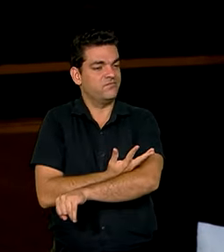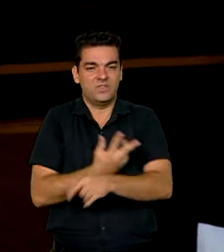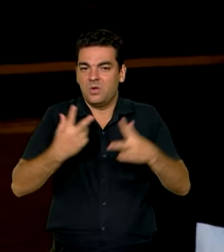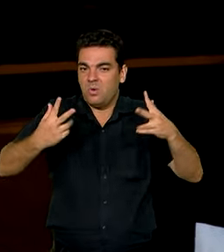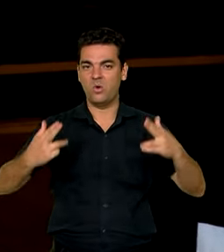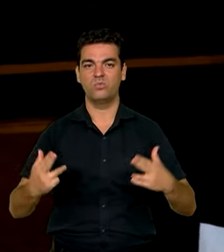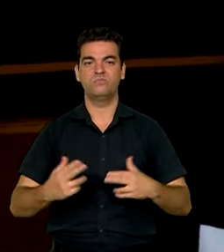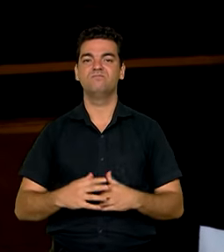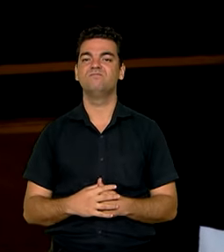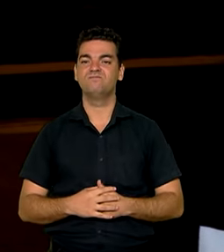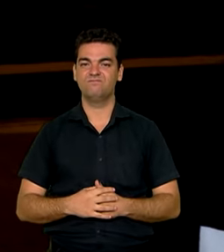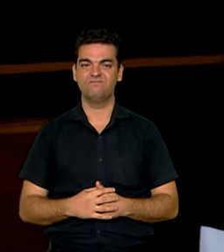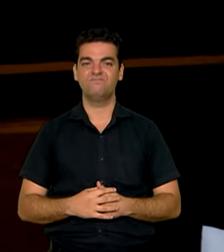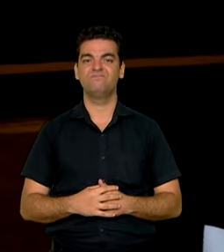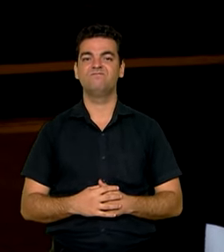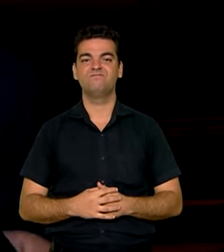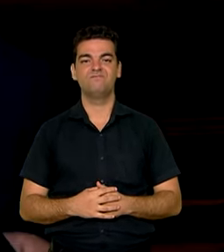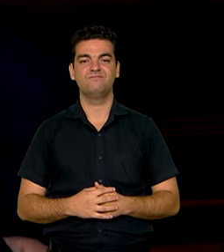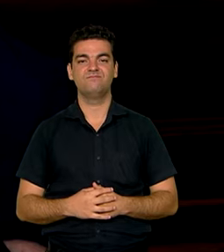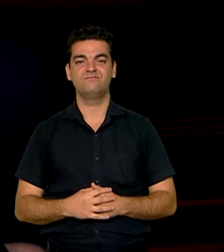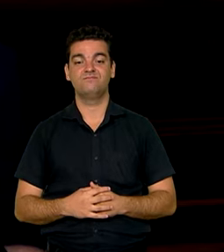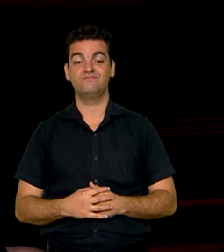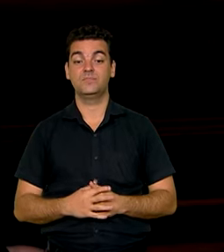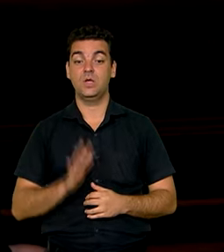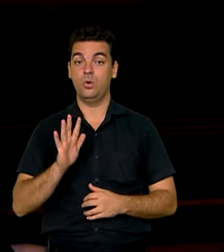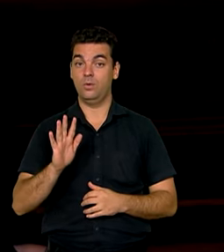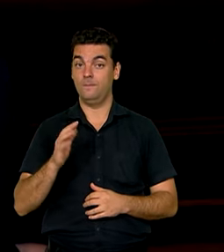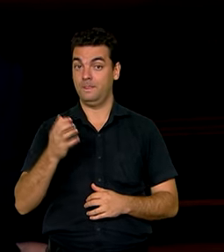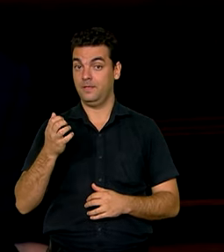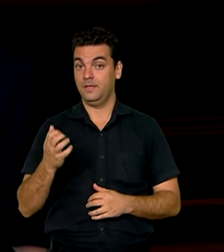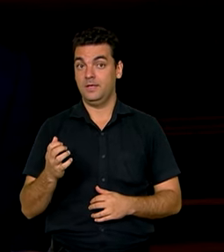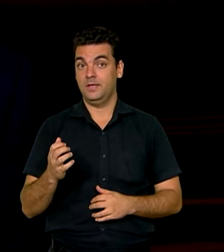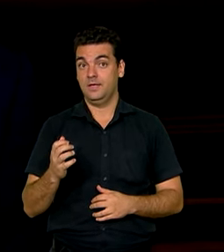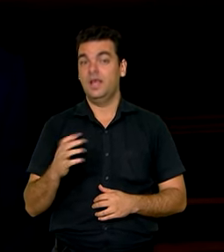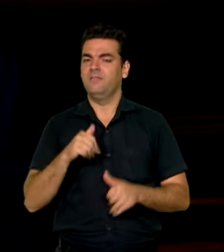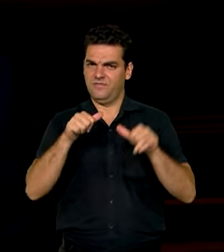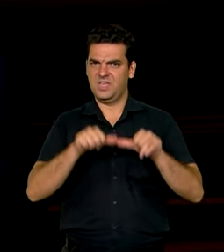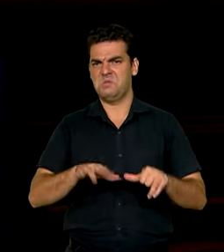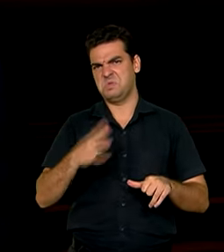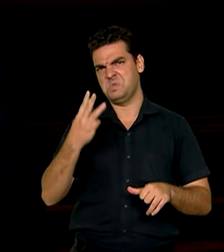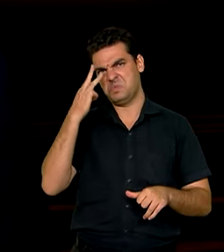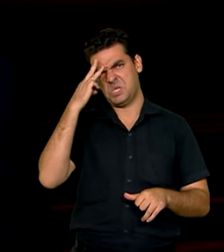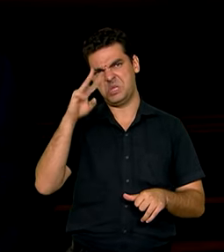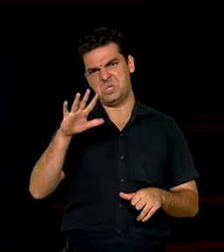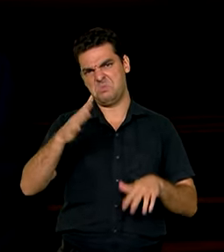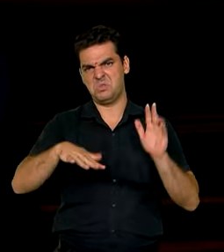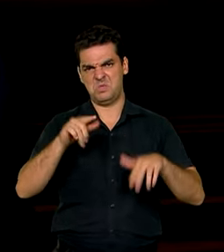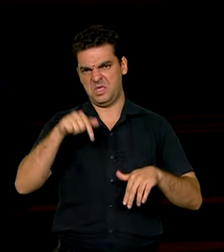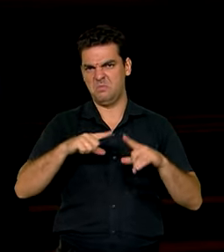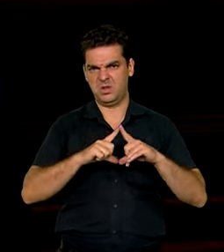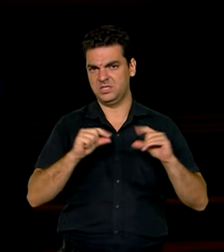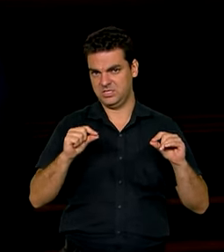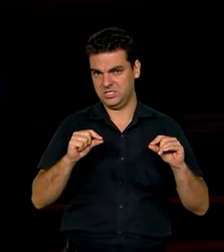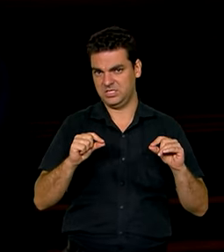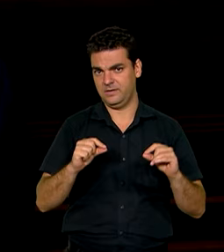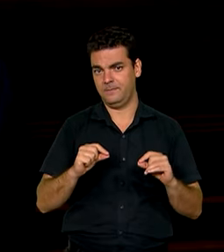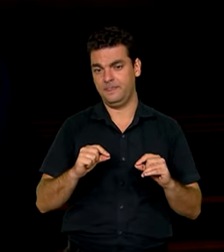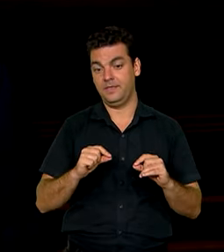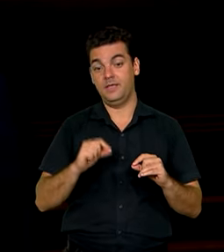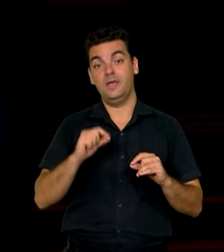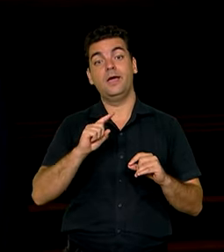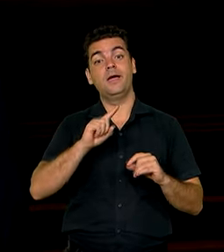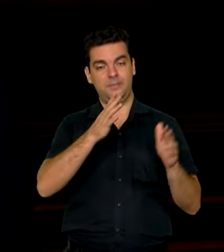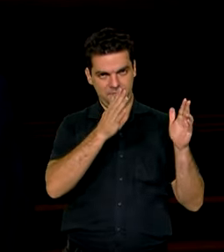se mantém, ela é a mesma. Num primeiro momento, elas ficarão de 2 a 3 dias aqui em Brasília. A